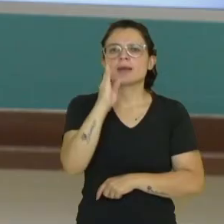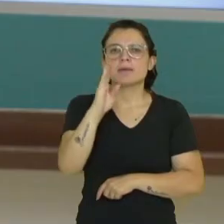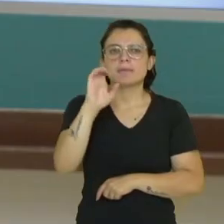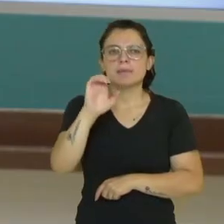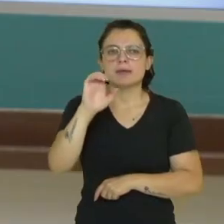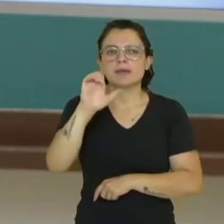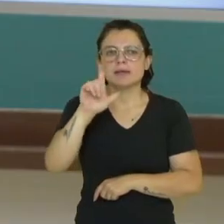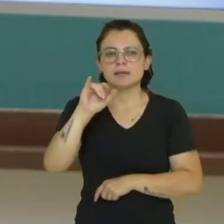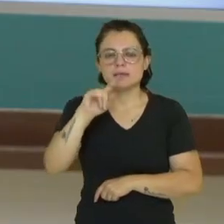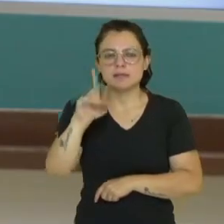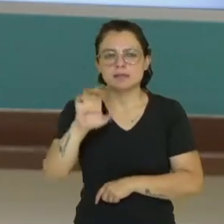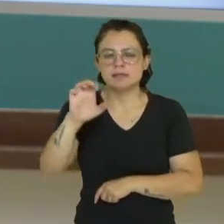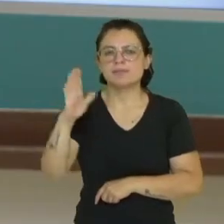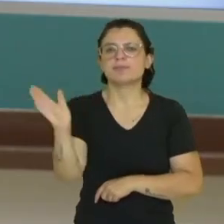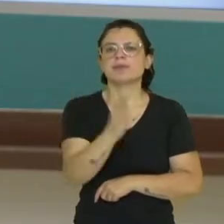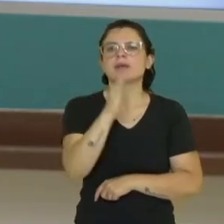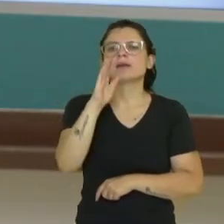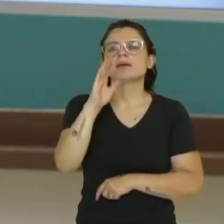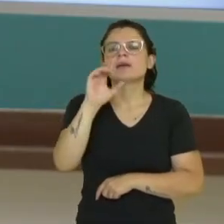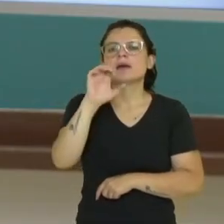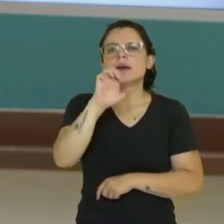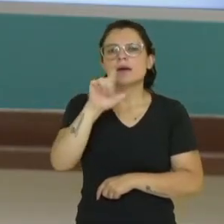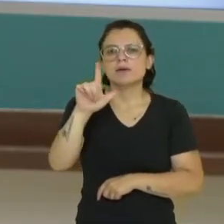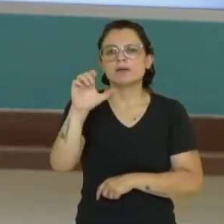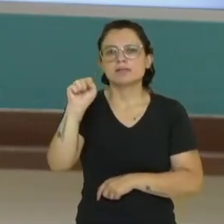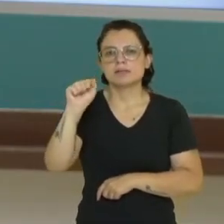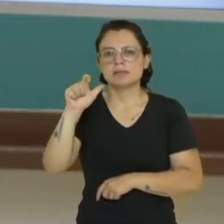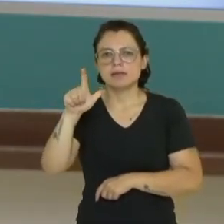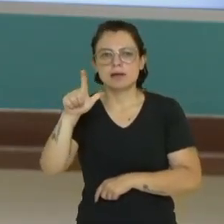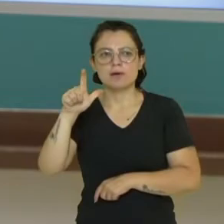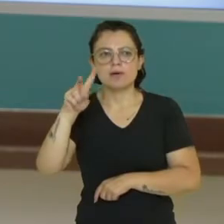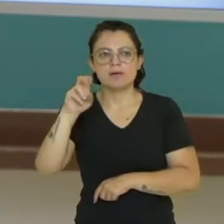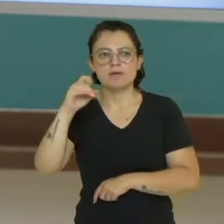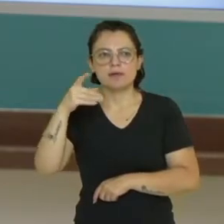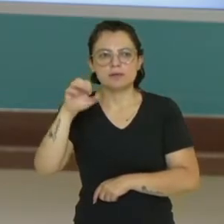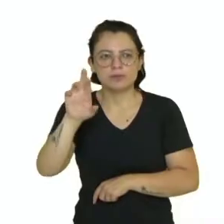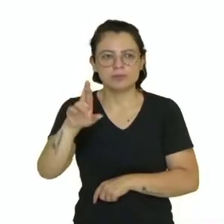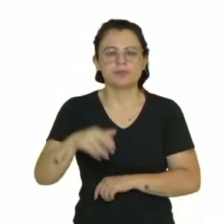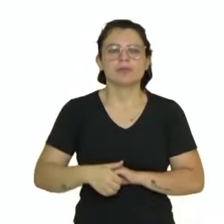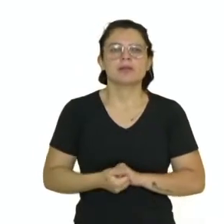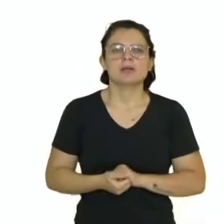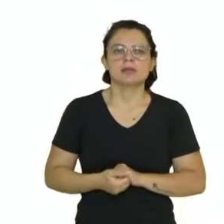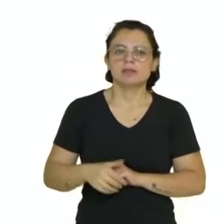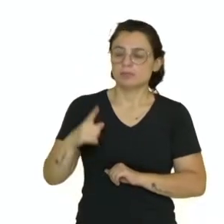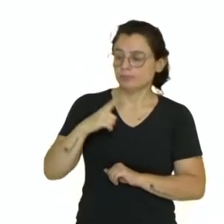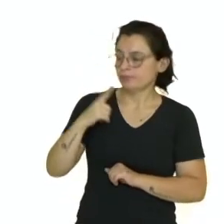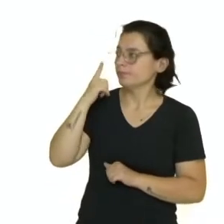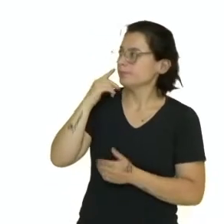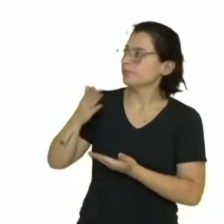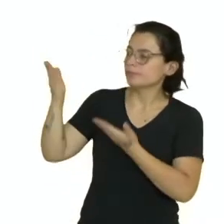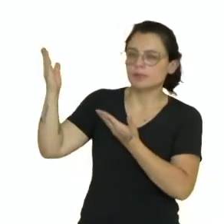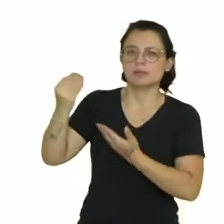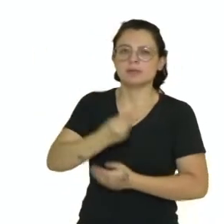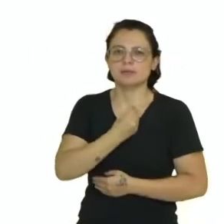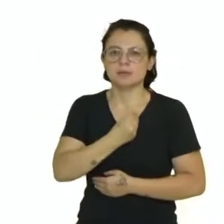vários países ou parte deles compreendem essa região que era a região onde os maias viviam.